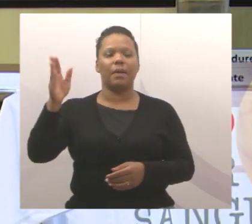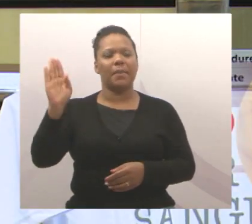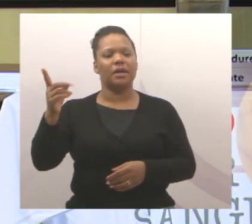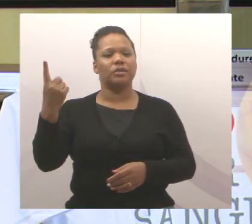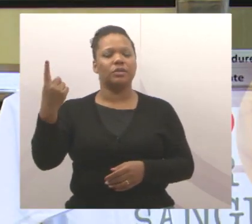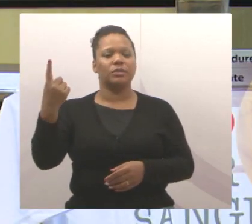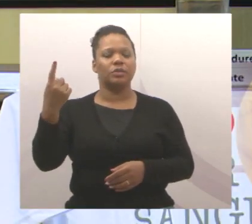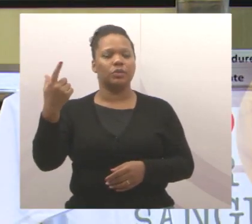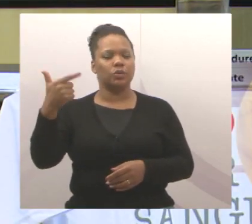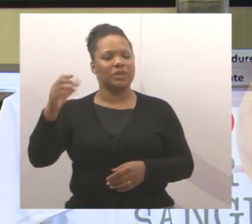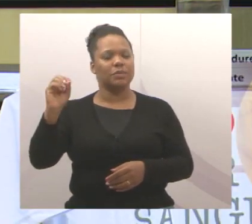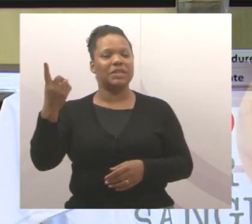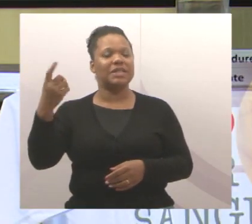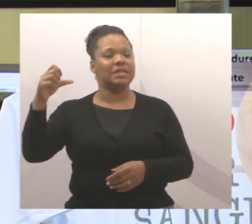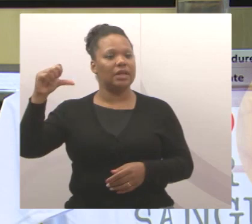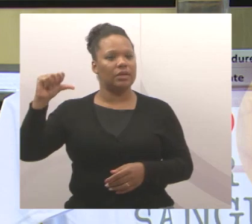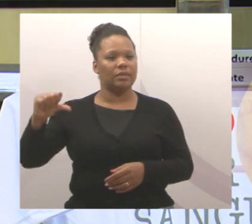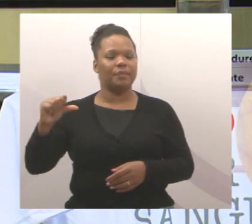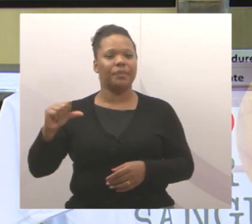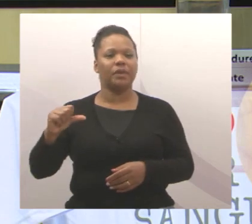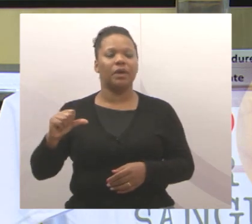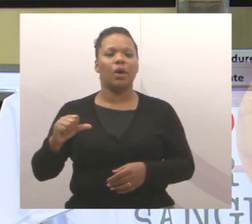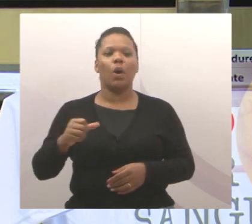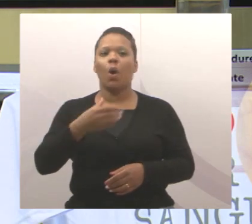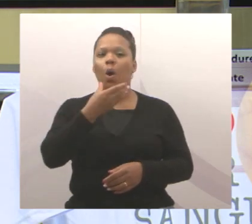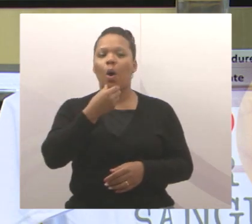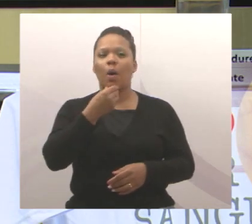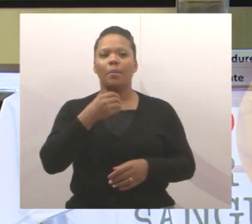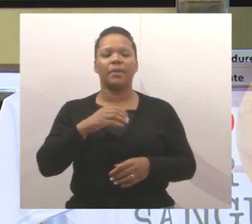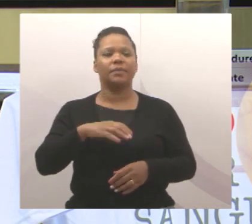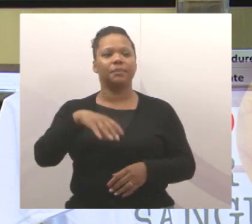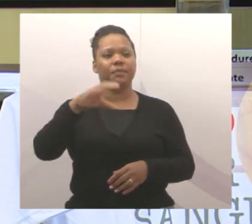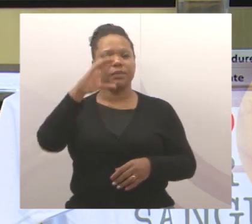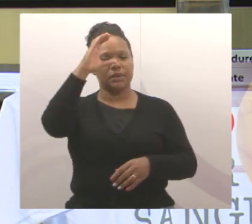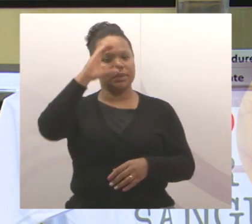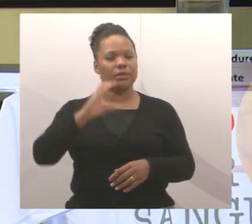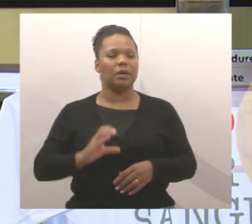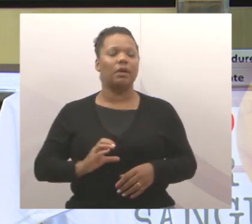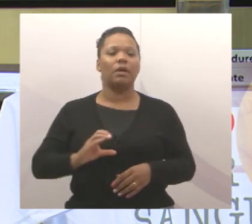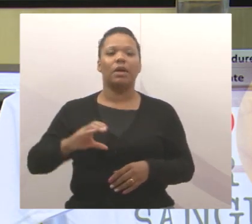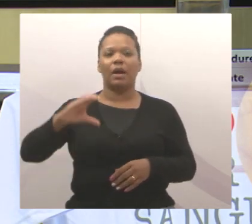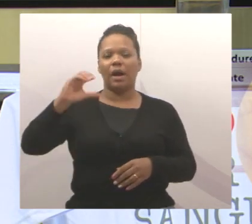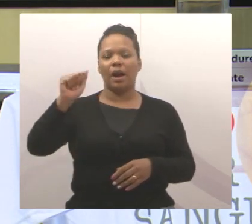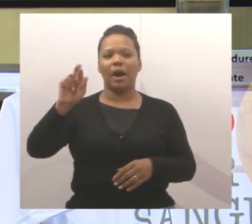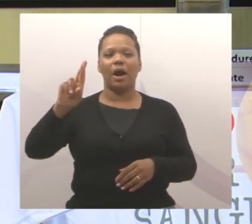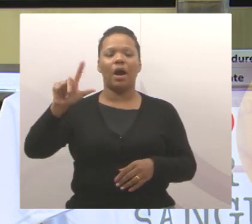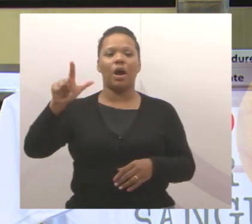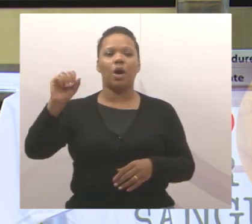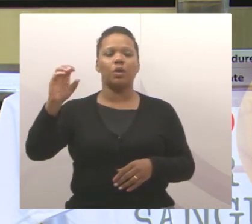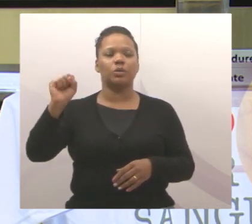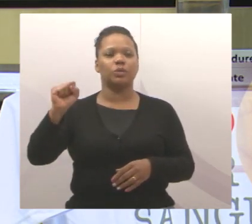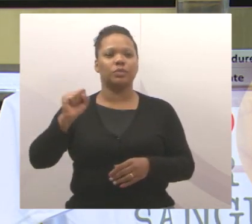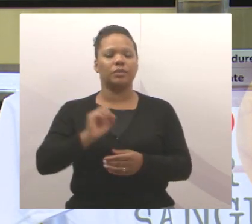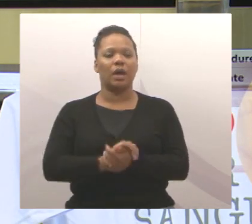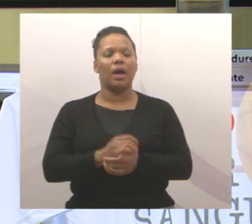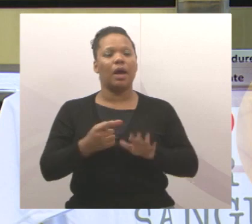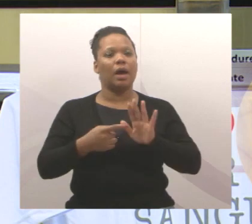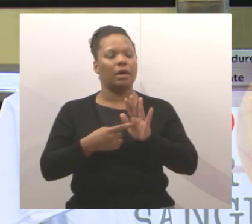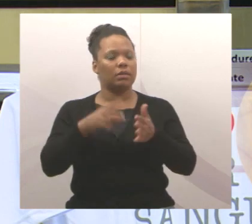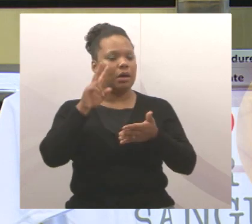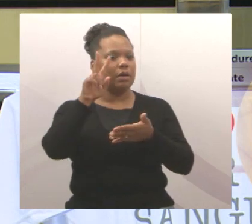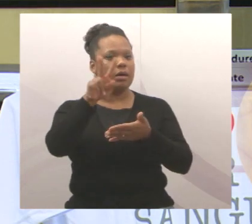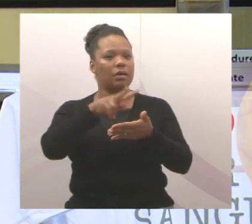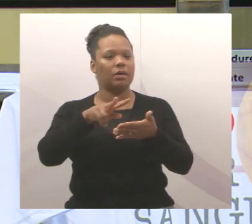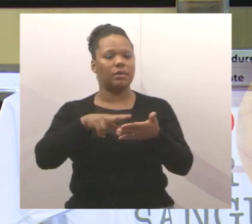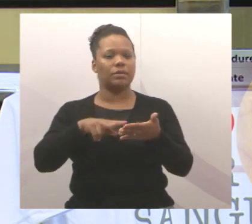1317/2019, pelo munícipe senhor Carlos Alexandre Santana dos Santos Rosa, também estamos apreciando